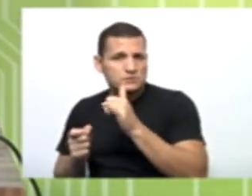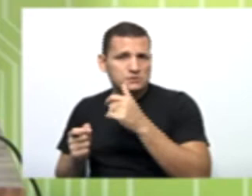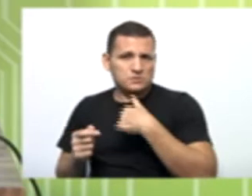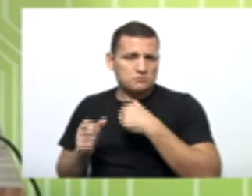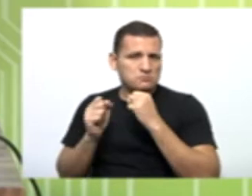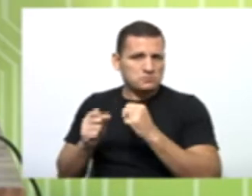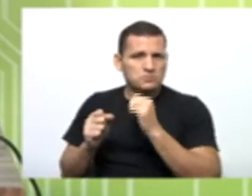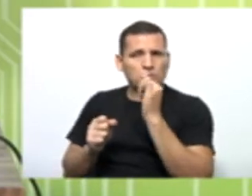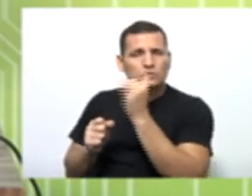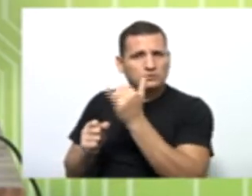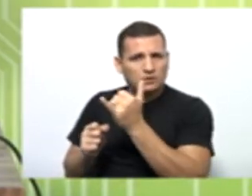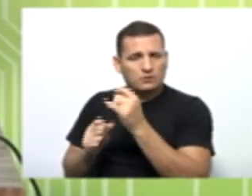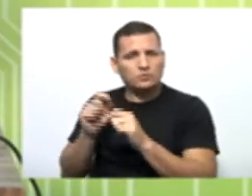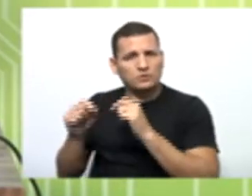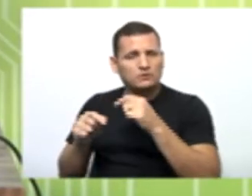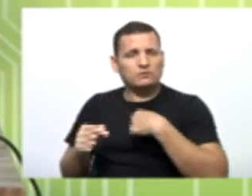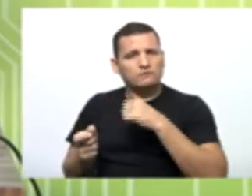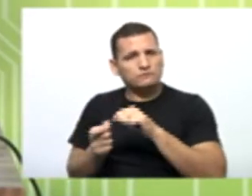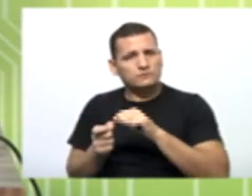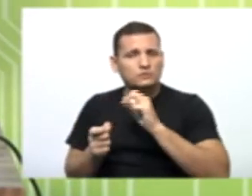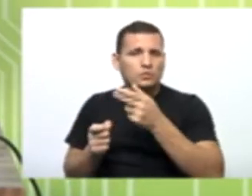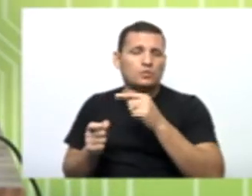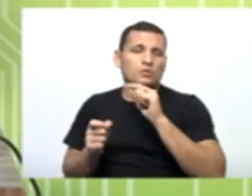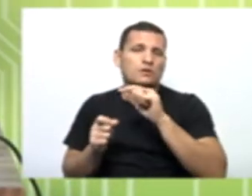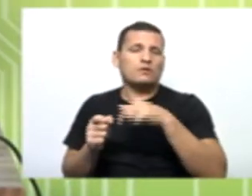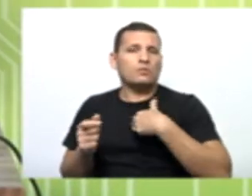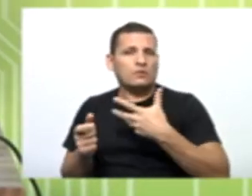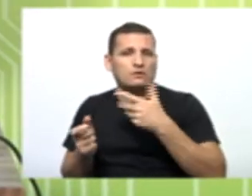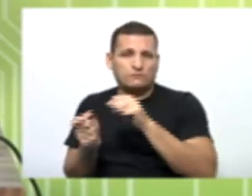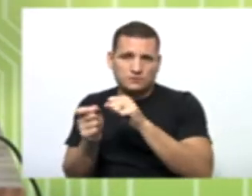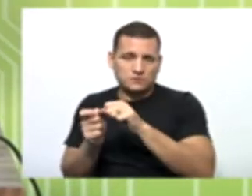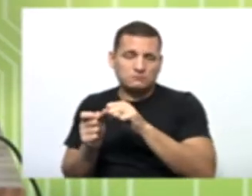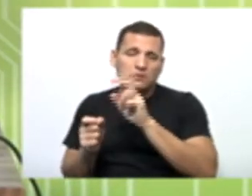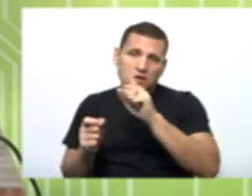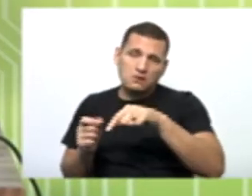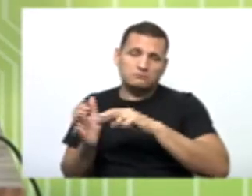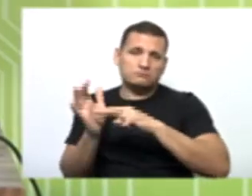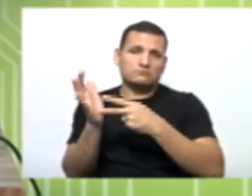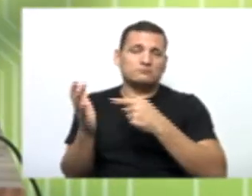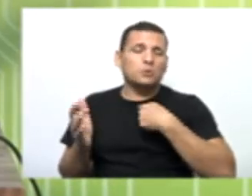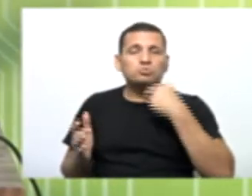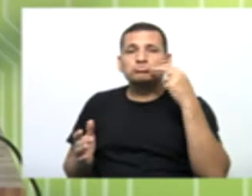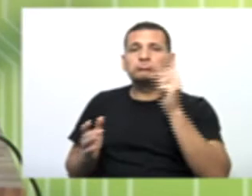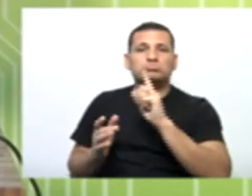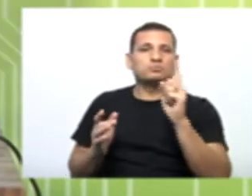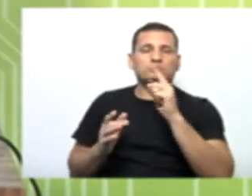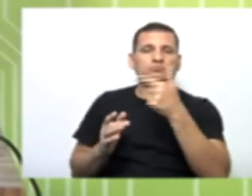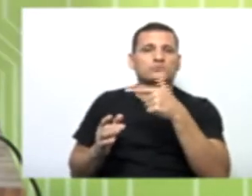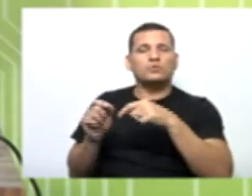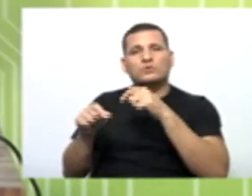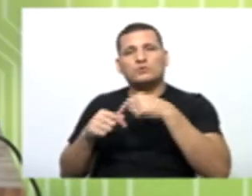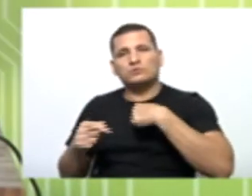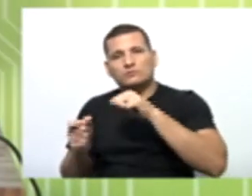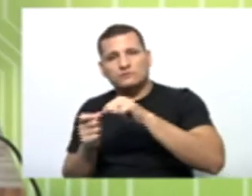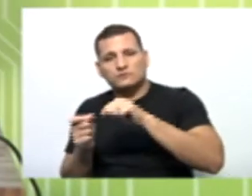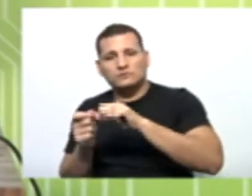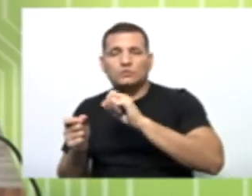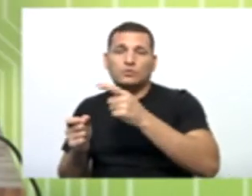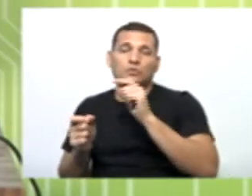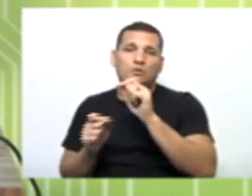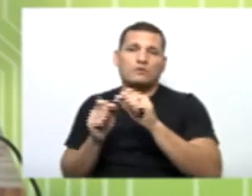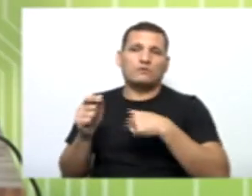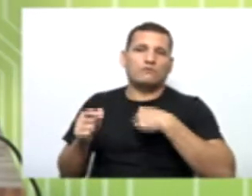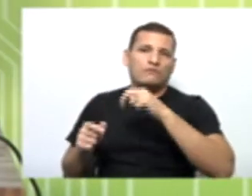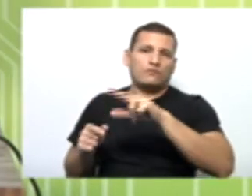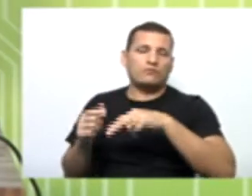sobre aquilo que eu fiz ou sobre aquilo que eu pretendo fazer, é sinal de que eu não me envergonharei sobre o que eu estou fazendo ou sobre aquilo que eu vou